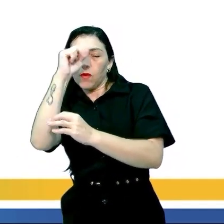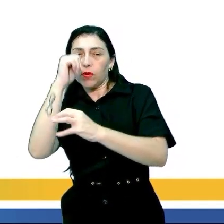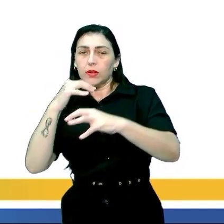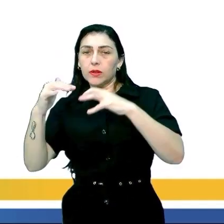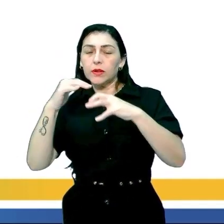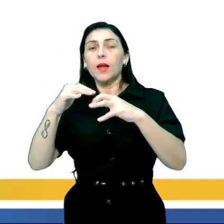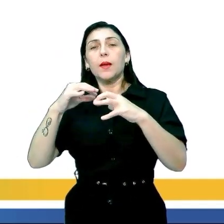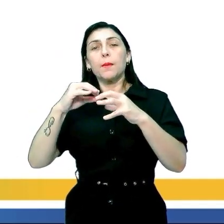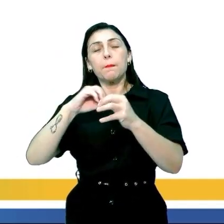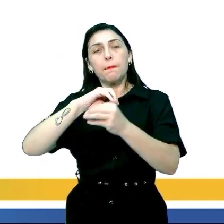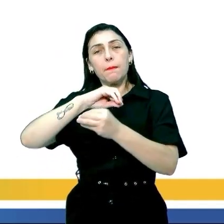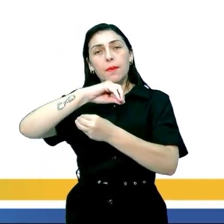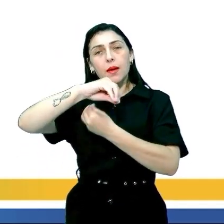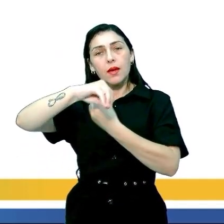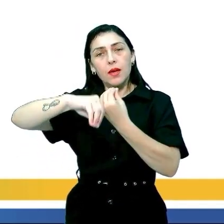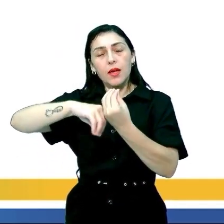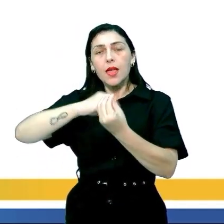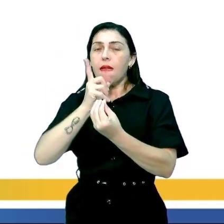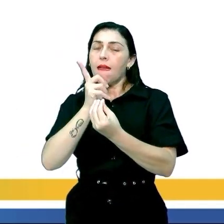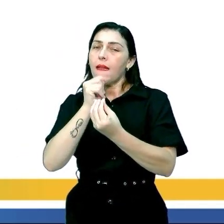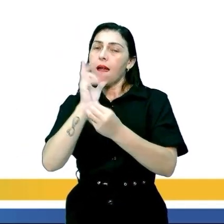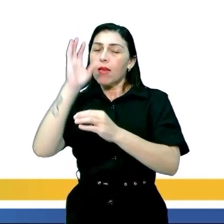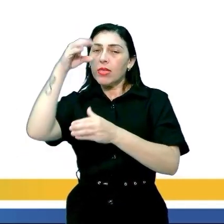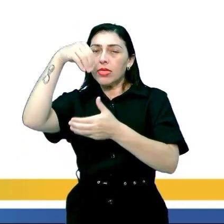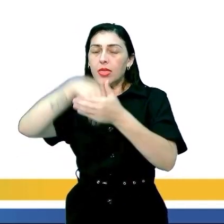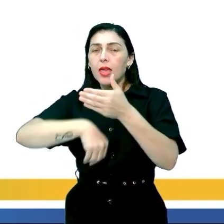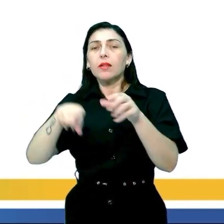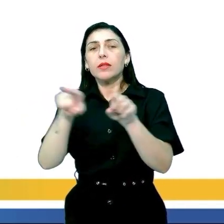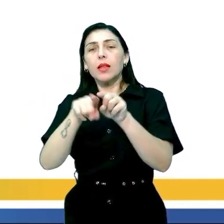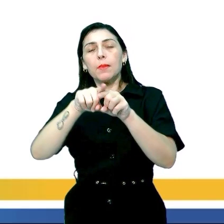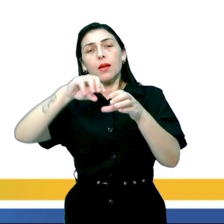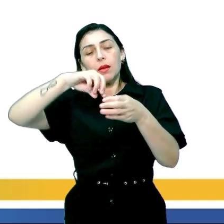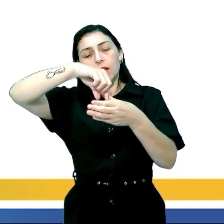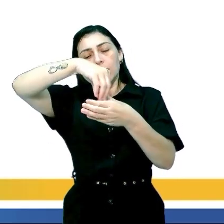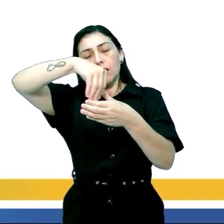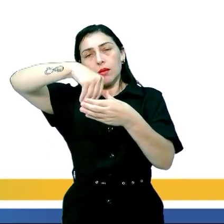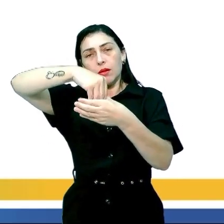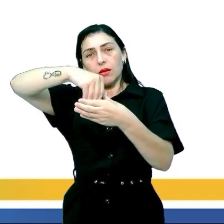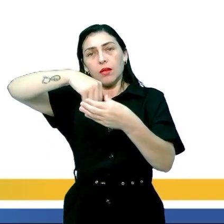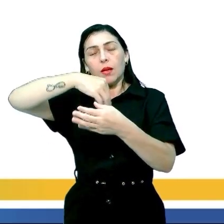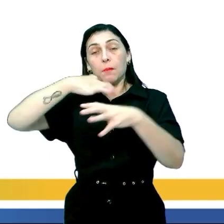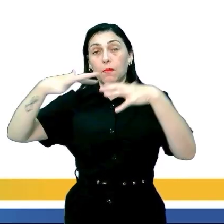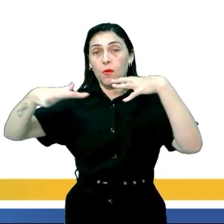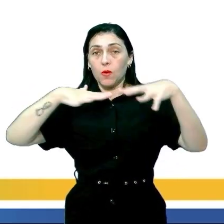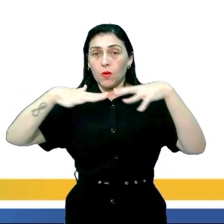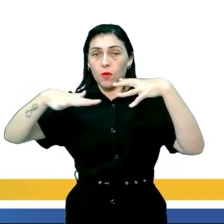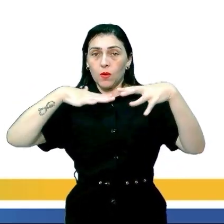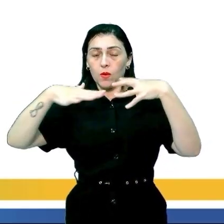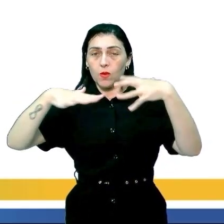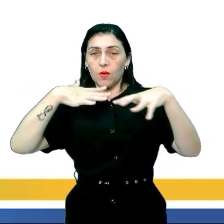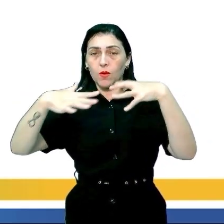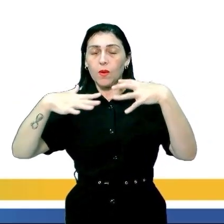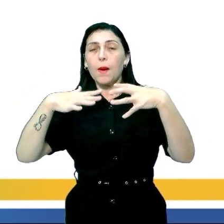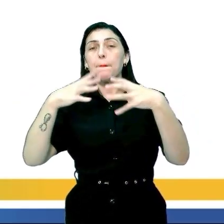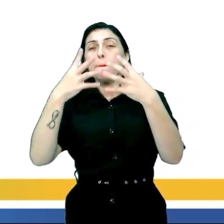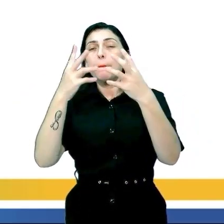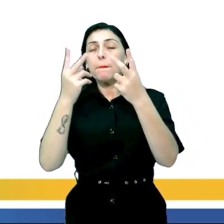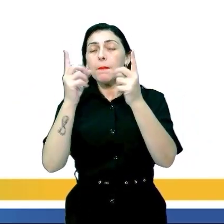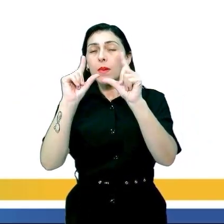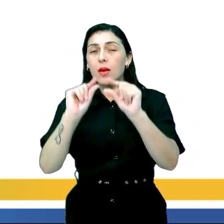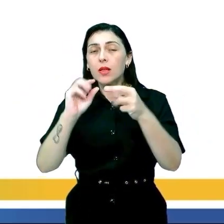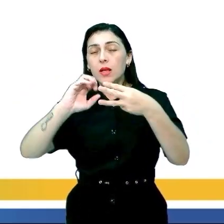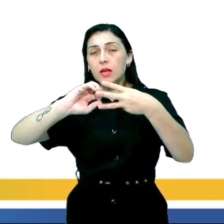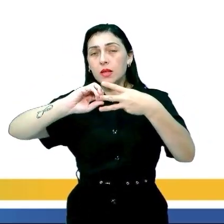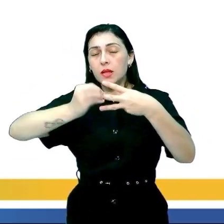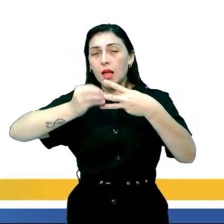cóclea se mexe e o líquido dentro dela também. Essa movimentação ativa pequenas células